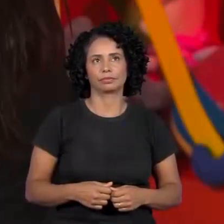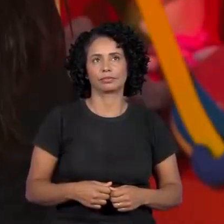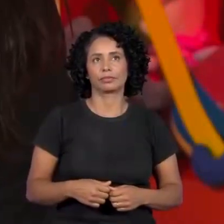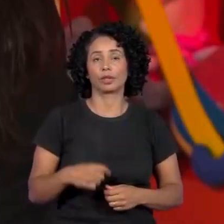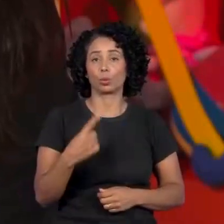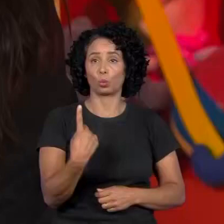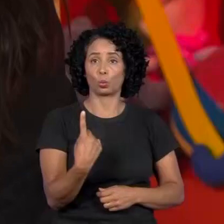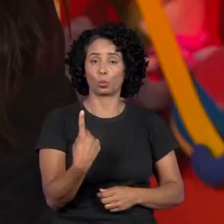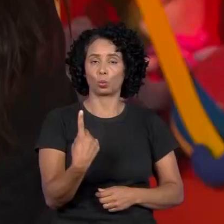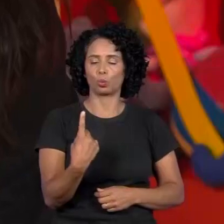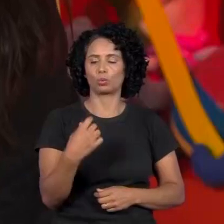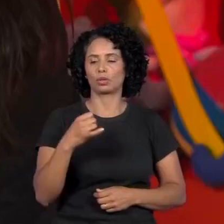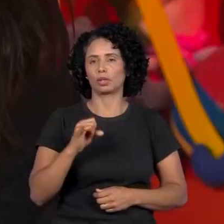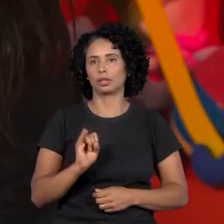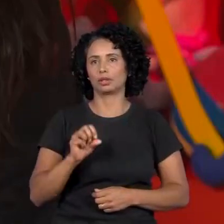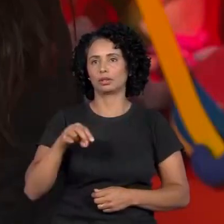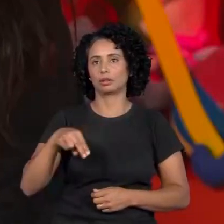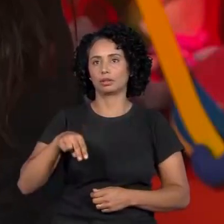inteiro.